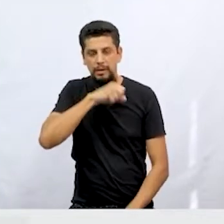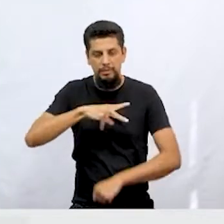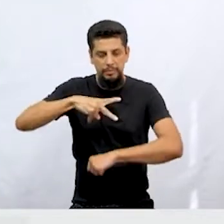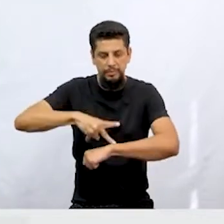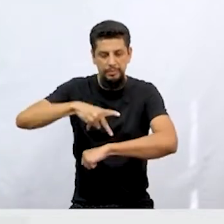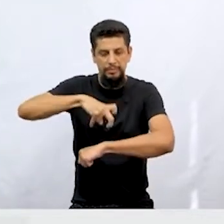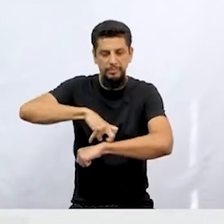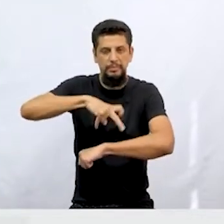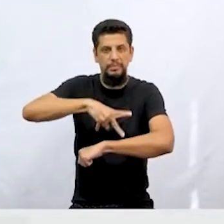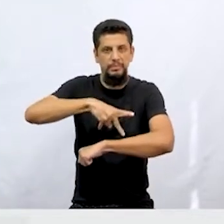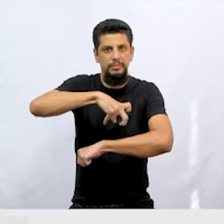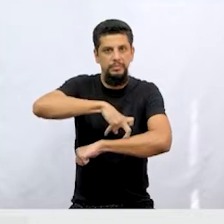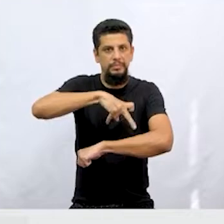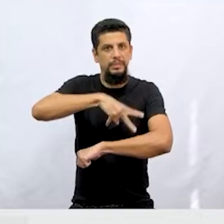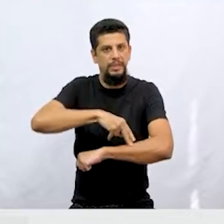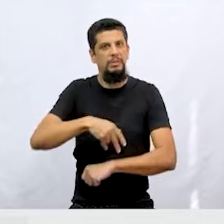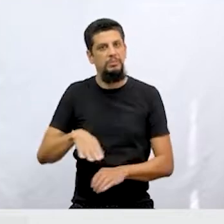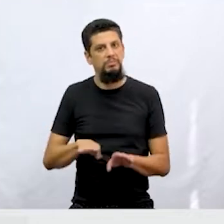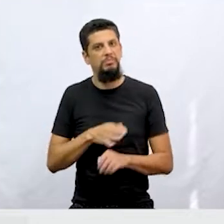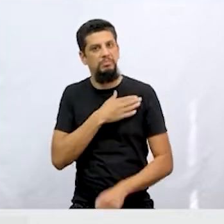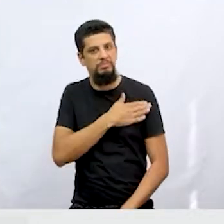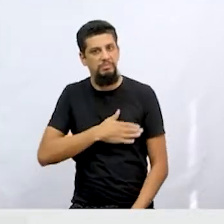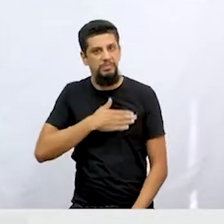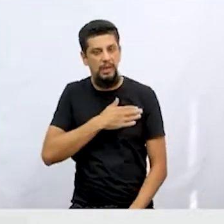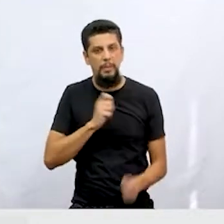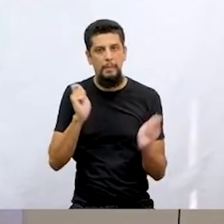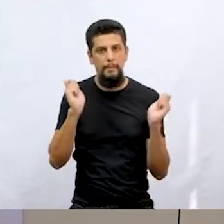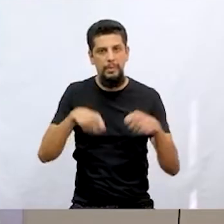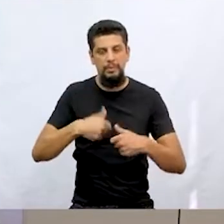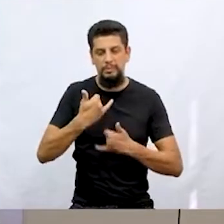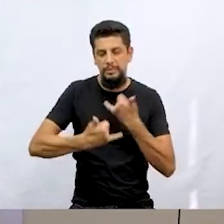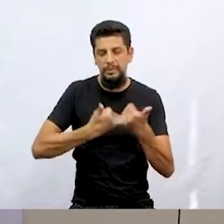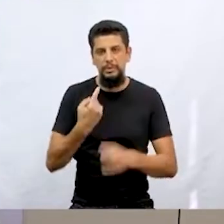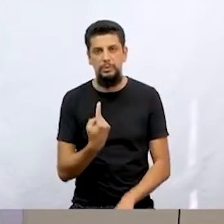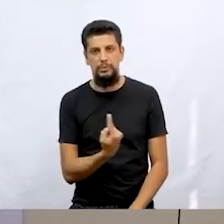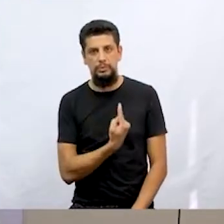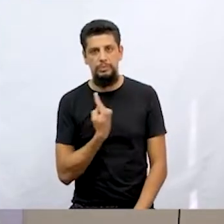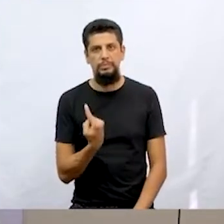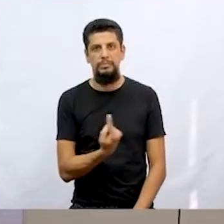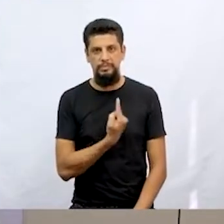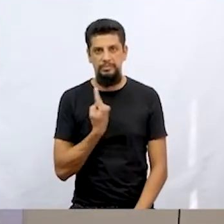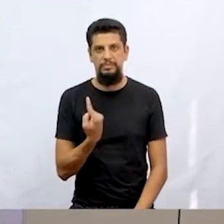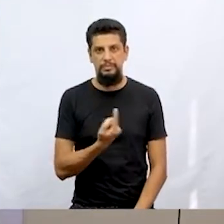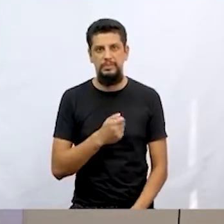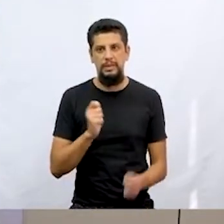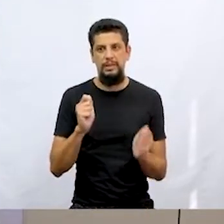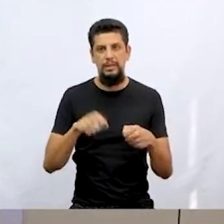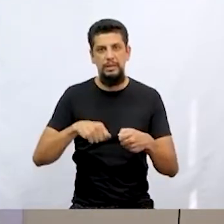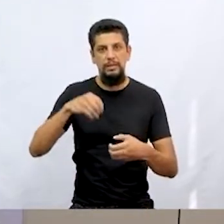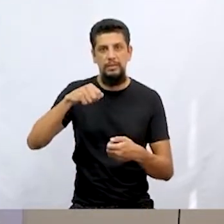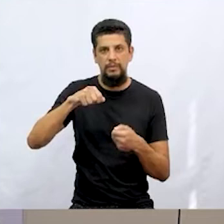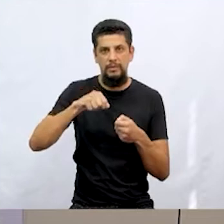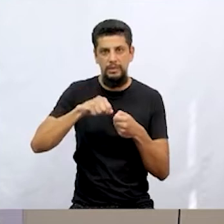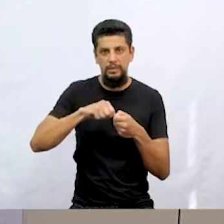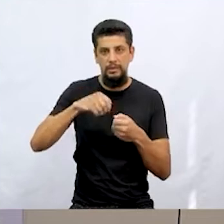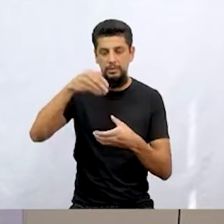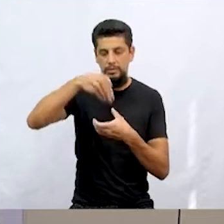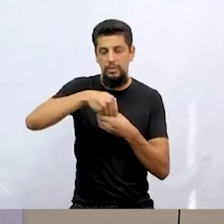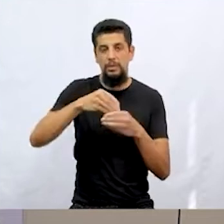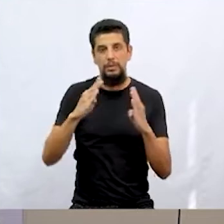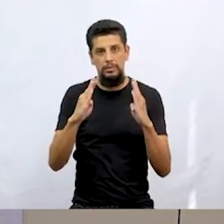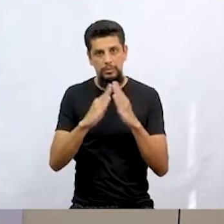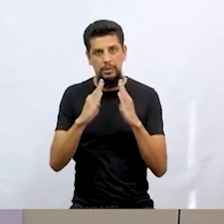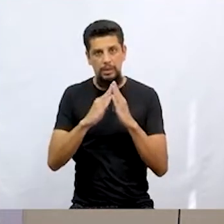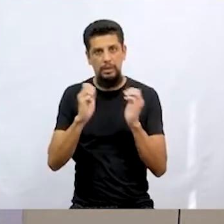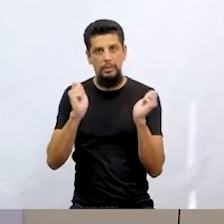Amarelinha é o que eu mais gosto. É, eu também. Eu gosto bastante de jogar amarelinha. Porque você pode brincar sozinha, você pode jogar, montar, pode ser feito dentro de